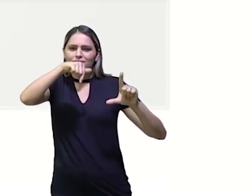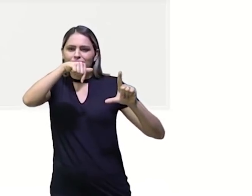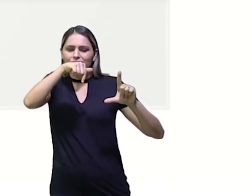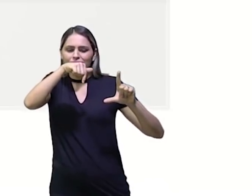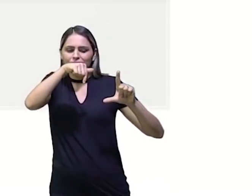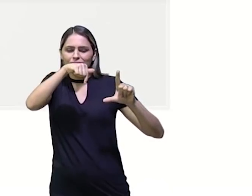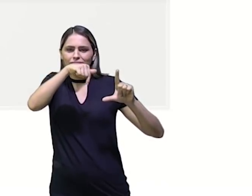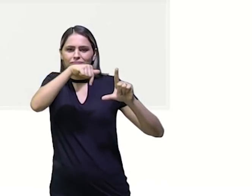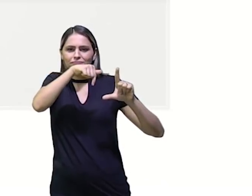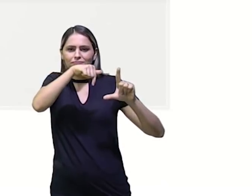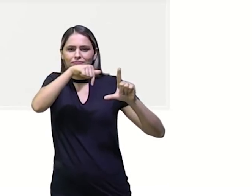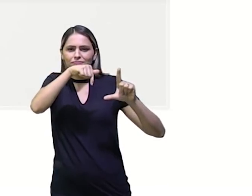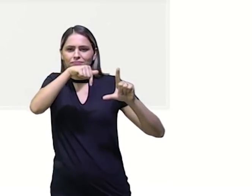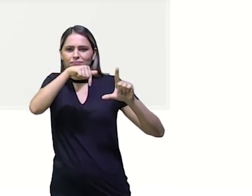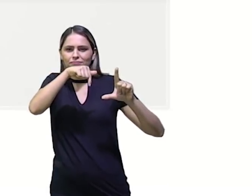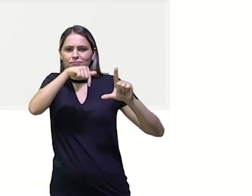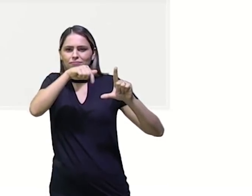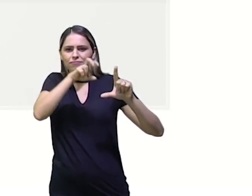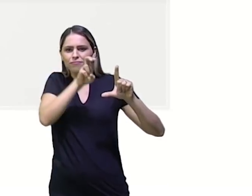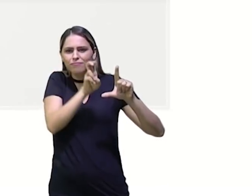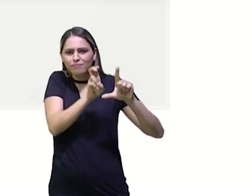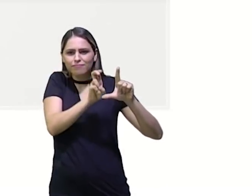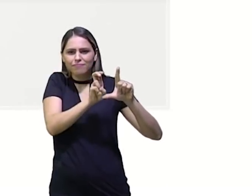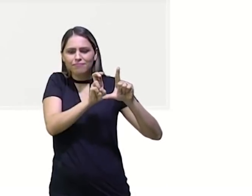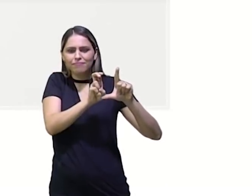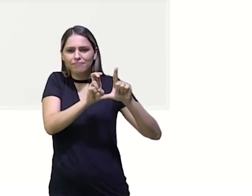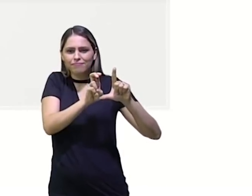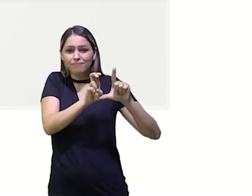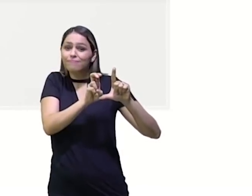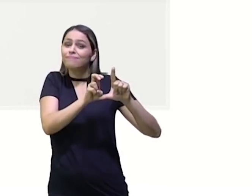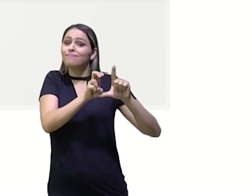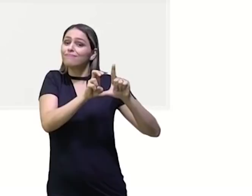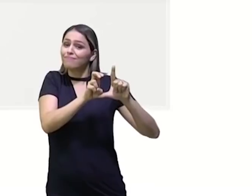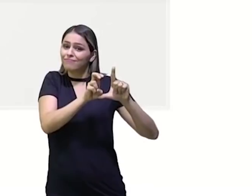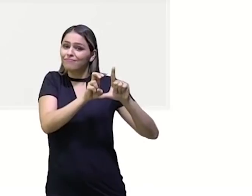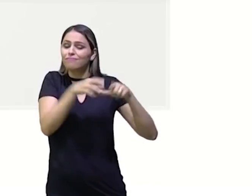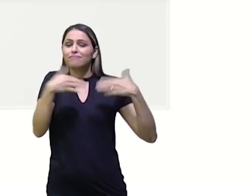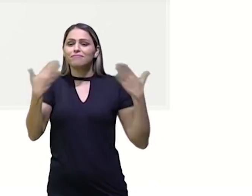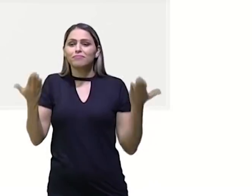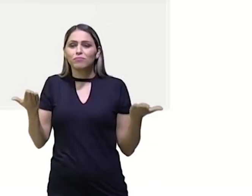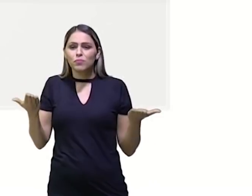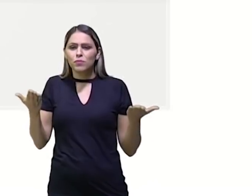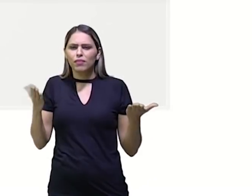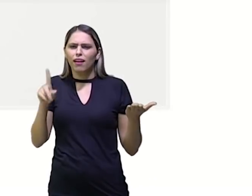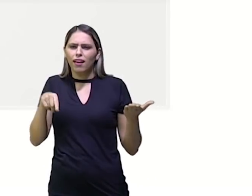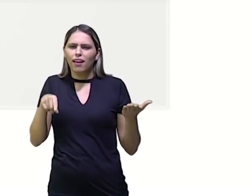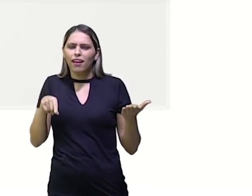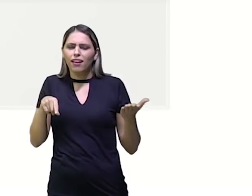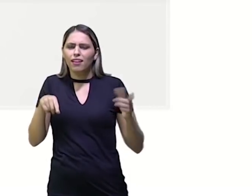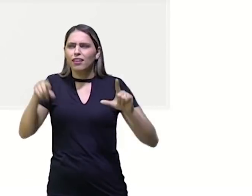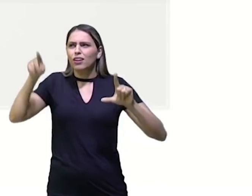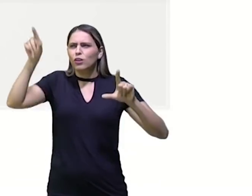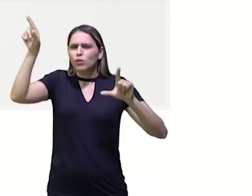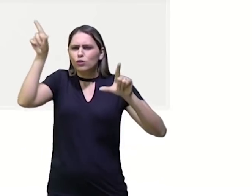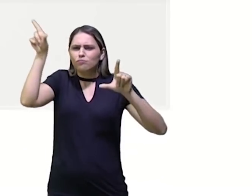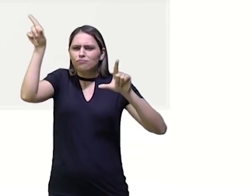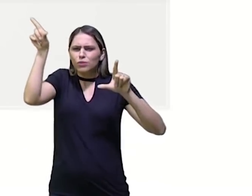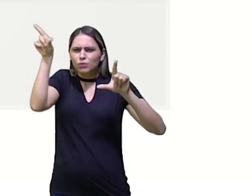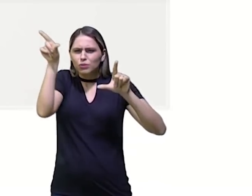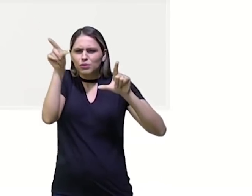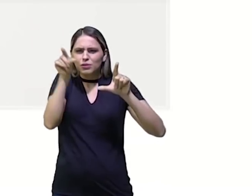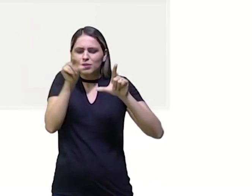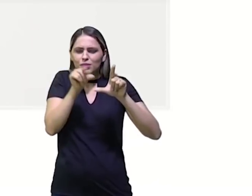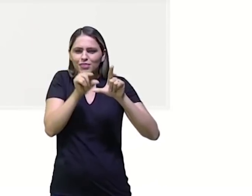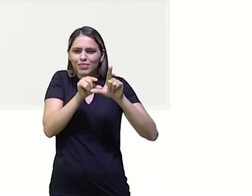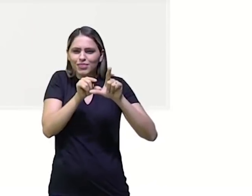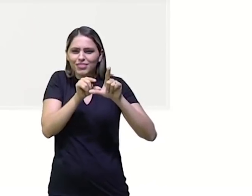7 e o menor número nos balões, 5. Então, aí está a resposta.